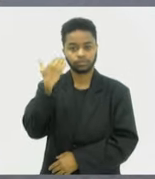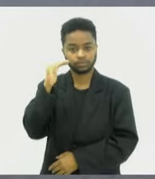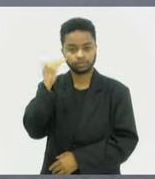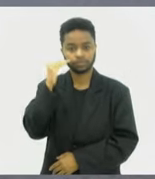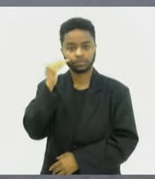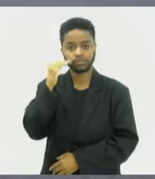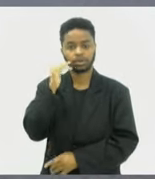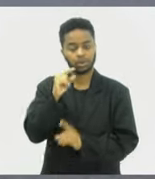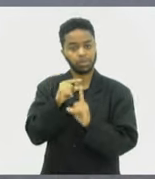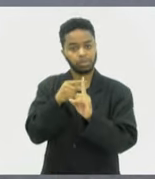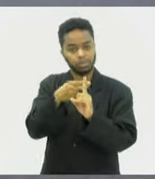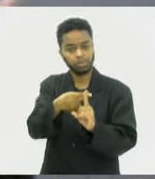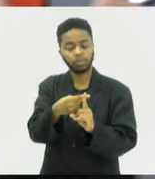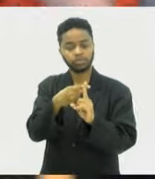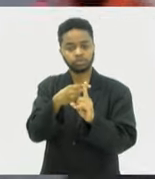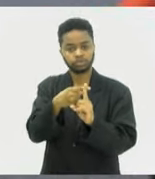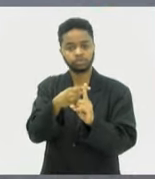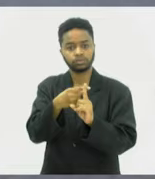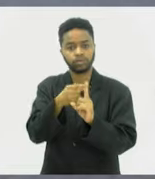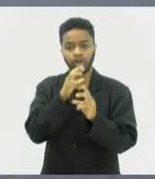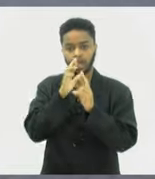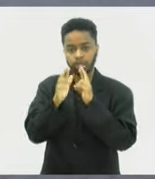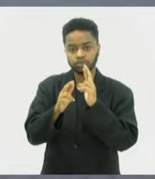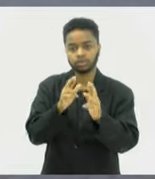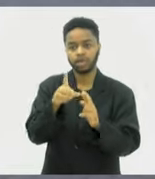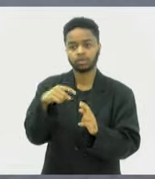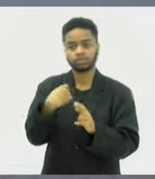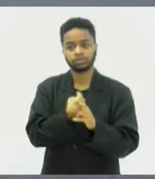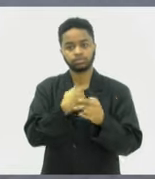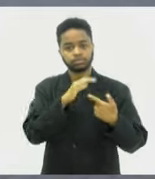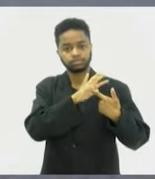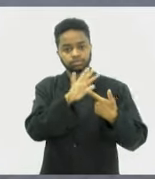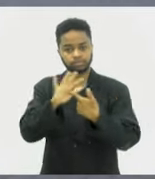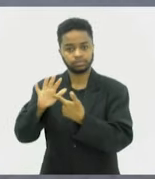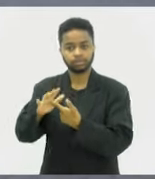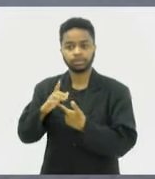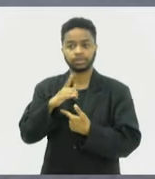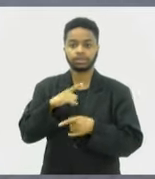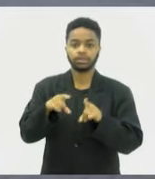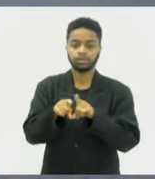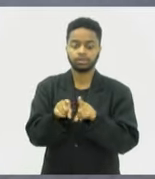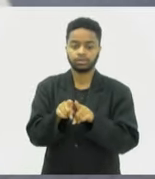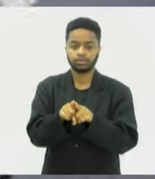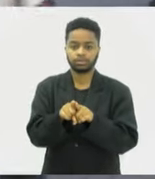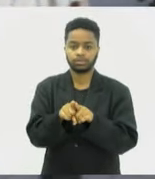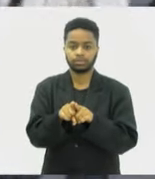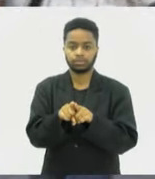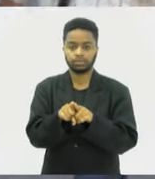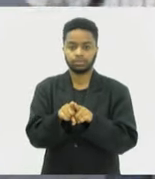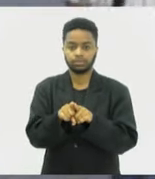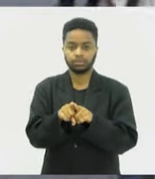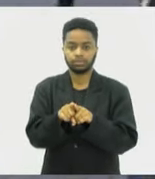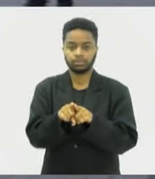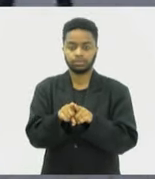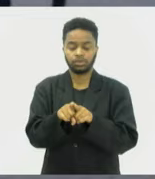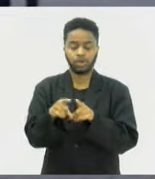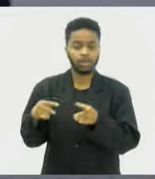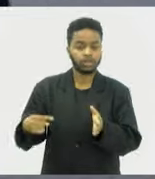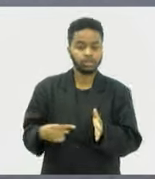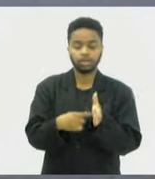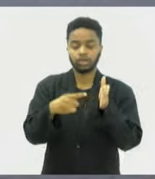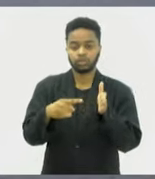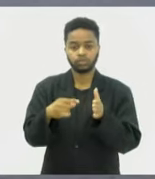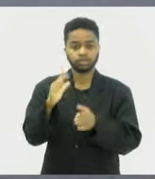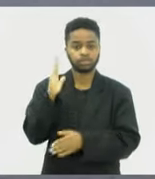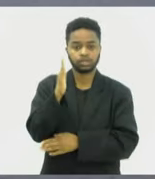a positividade de tudo o que foi exposto, a gente também tem, em contrapartida, uma denúncia de forma